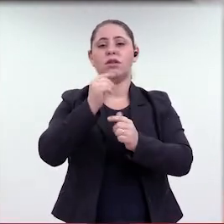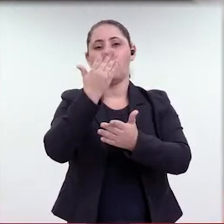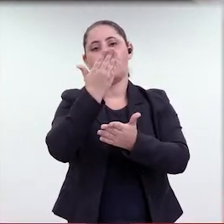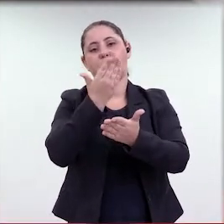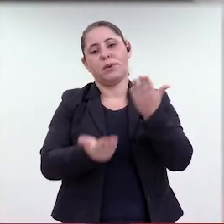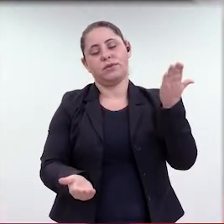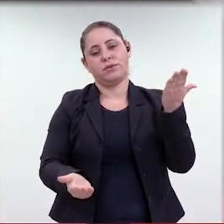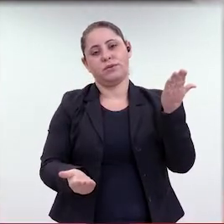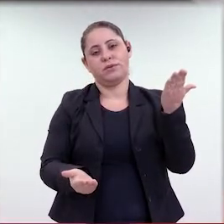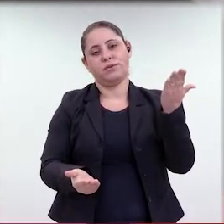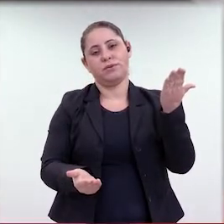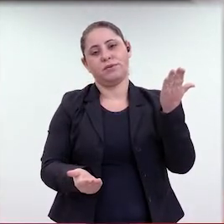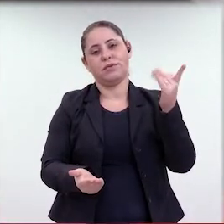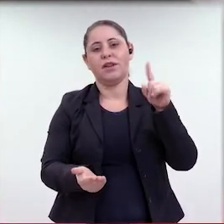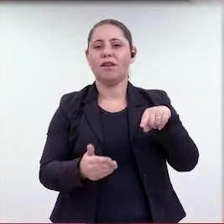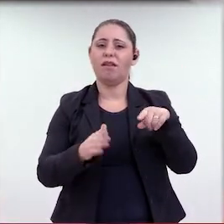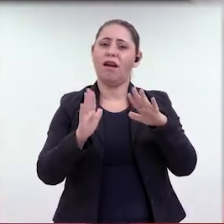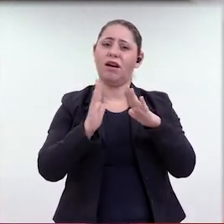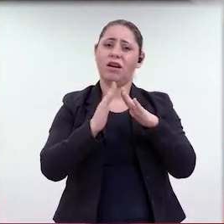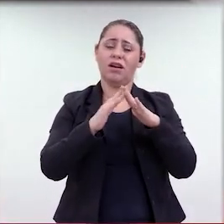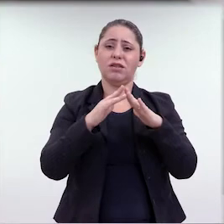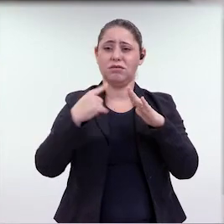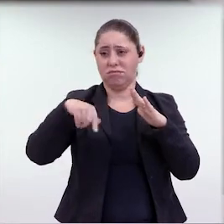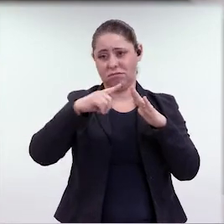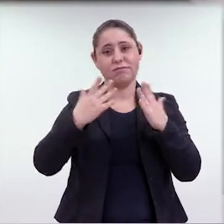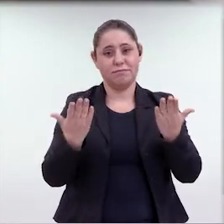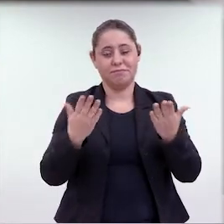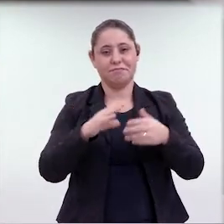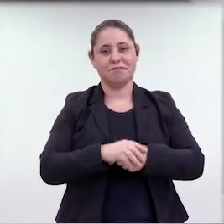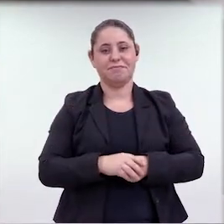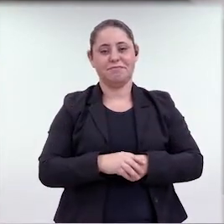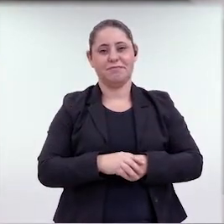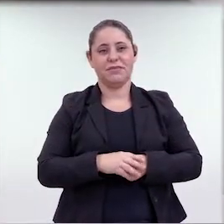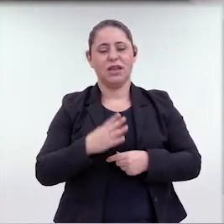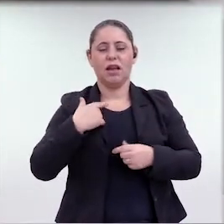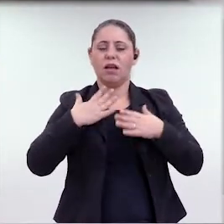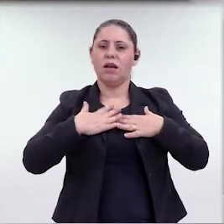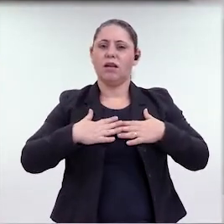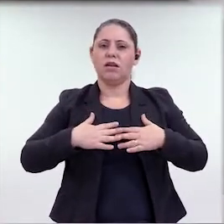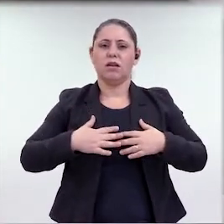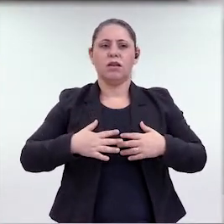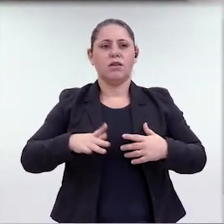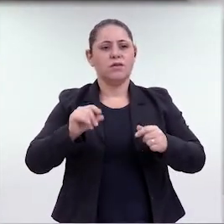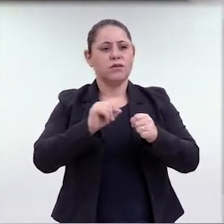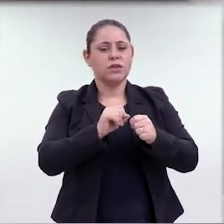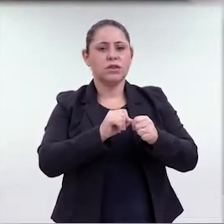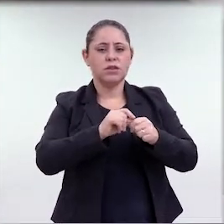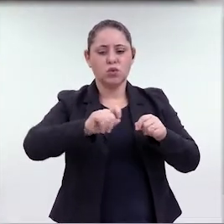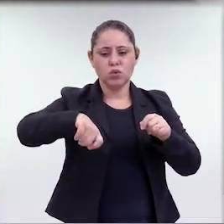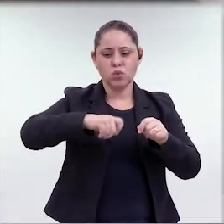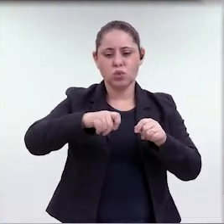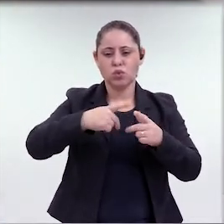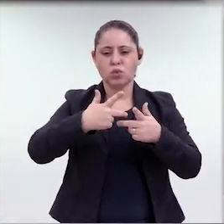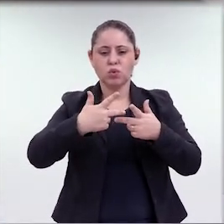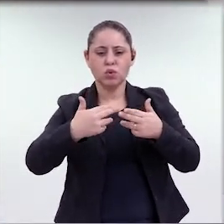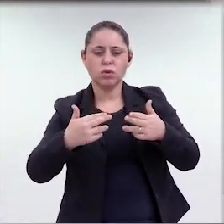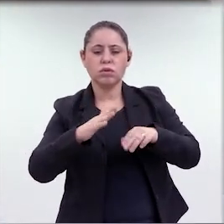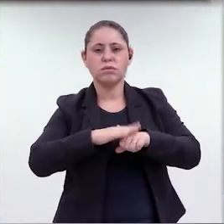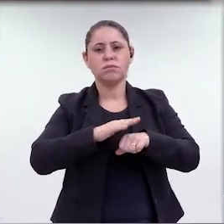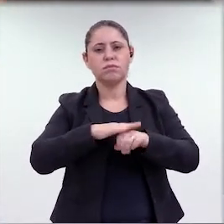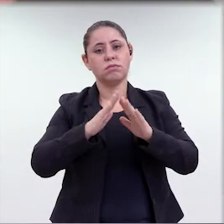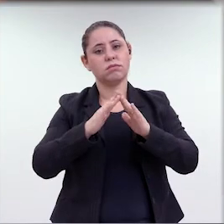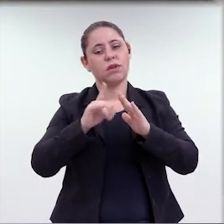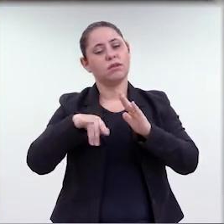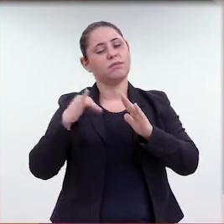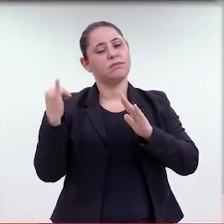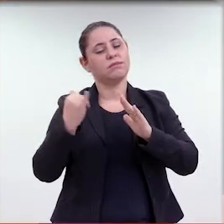a casa da gente, que é desacelerar, fazer as coisas mais em casa. Isso é importante também. E eu ouvi esses